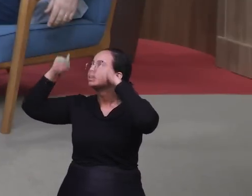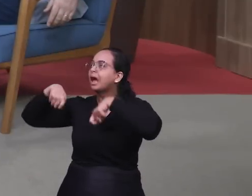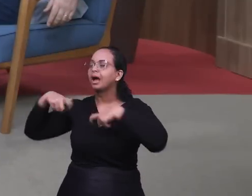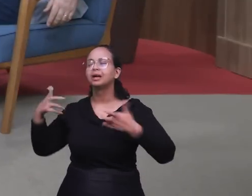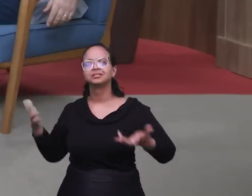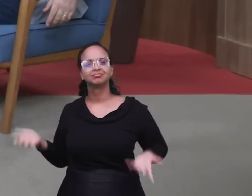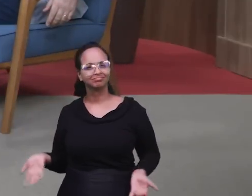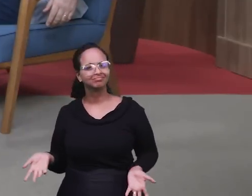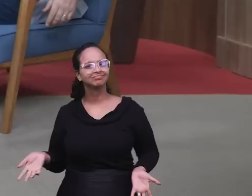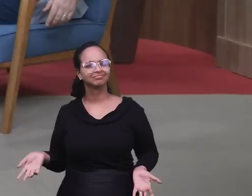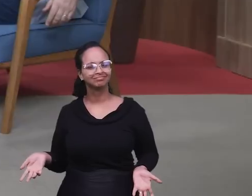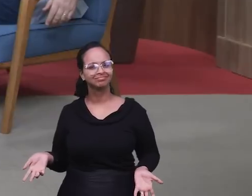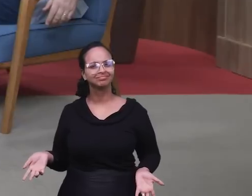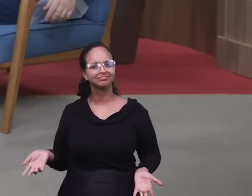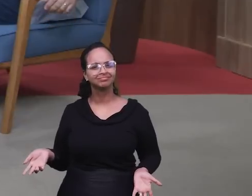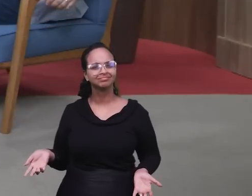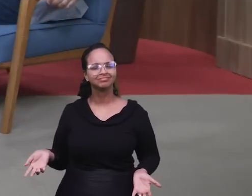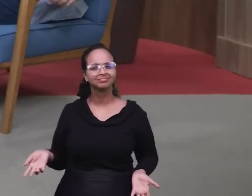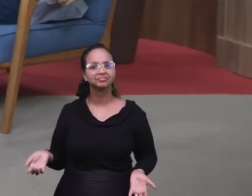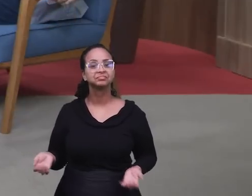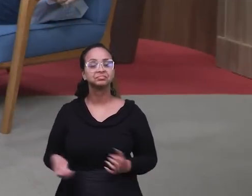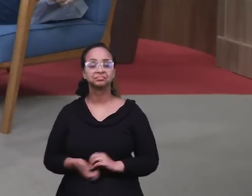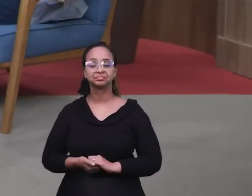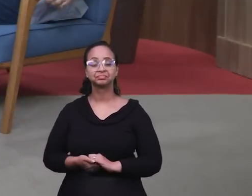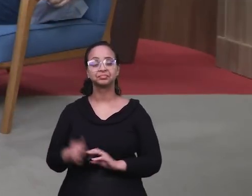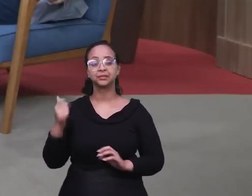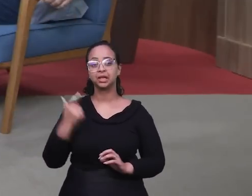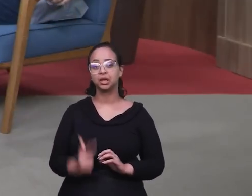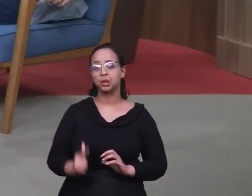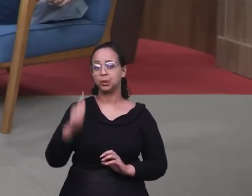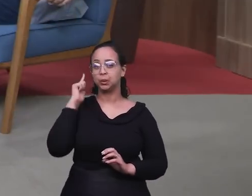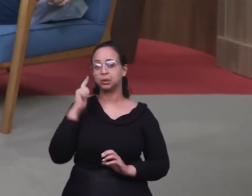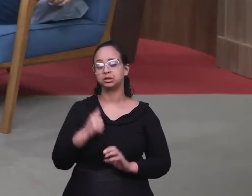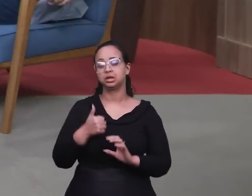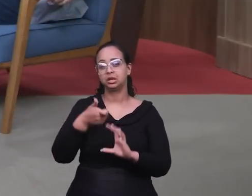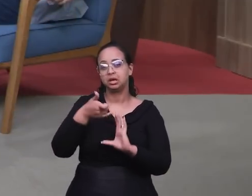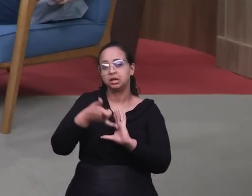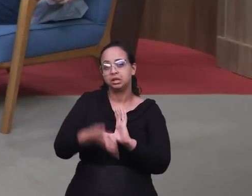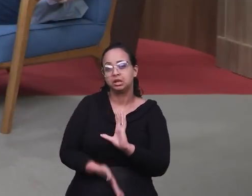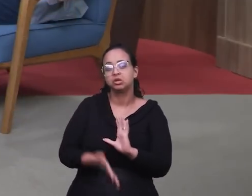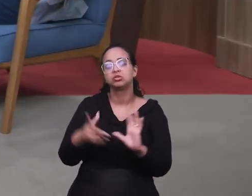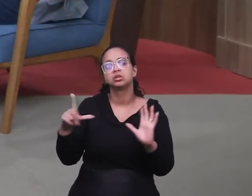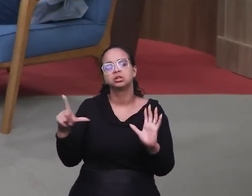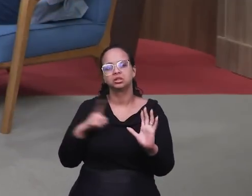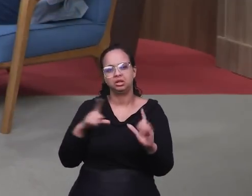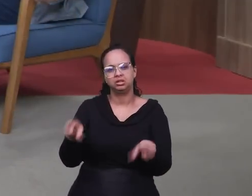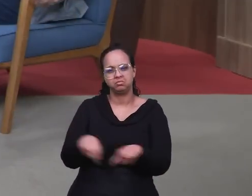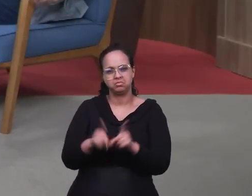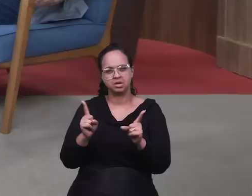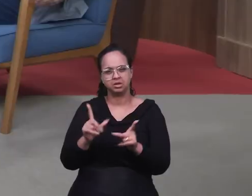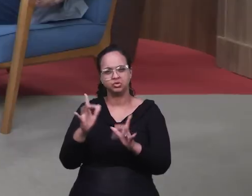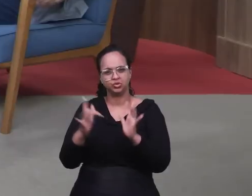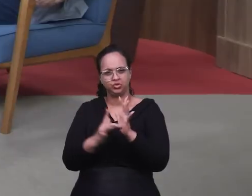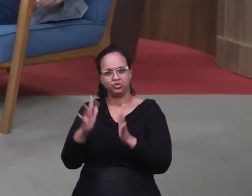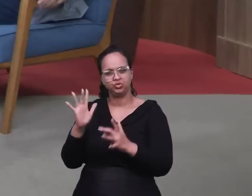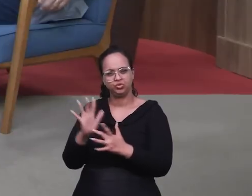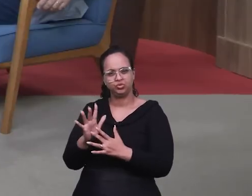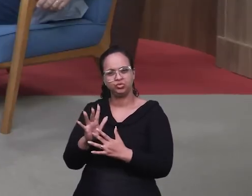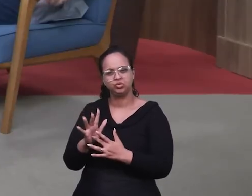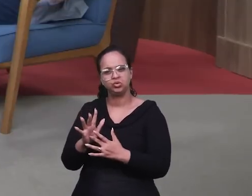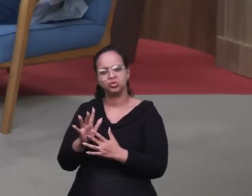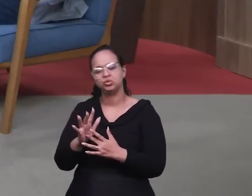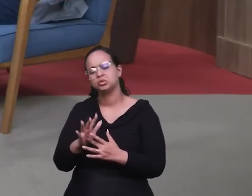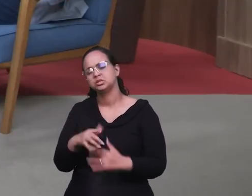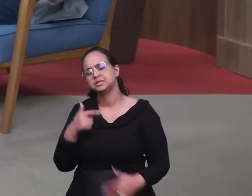nosso pensamento. Exatamente. Mas uma outra característica, Daniel, que a igreja vê em